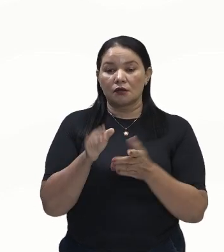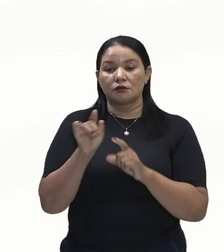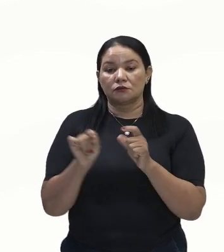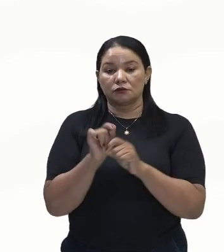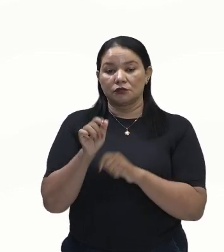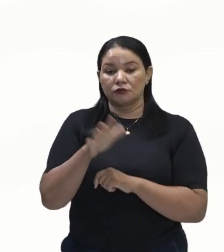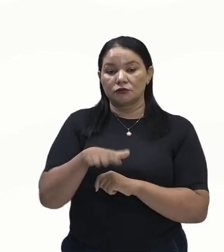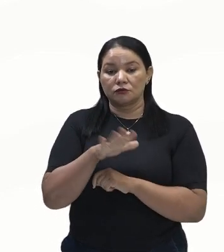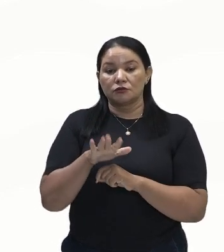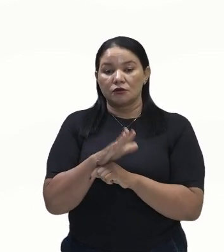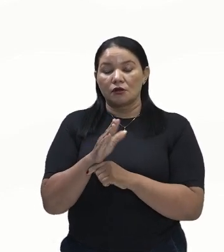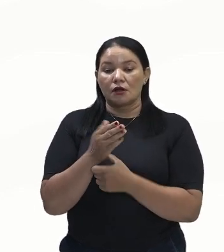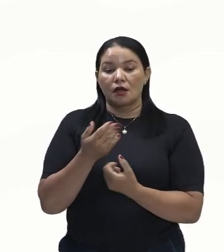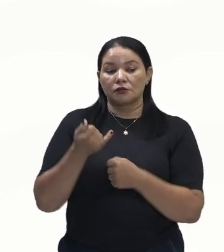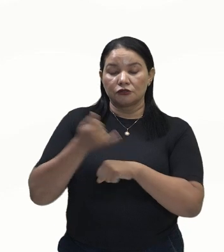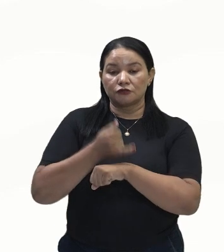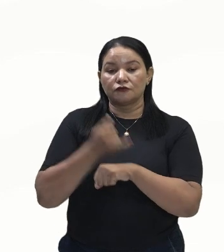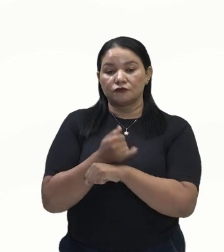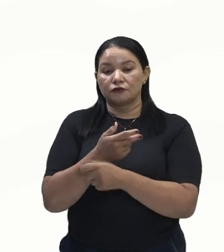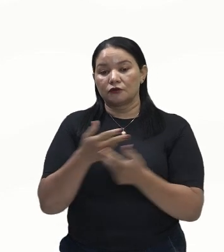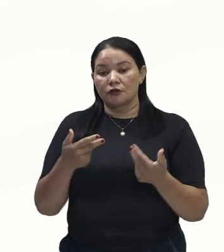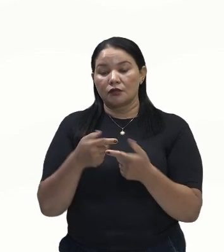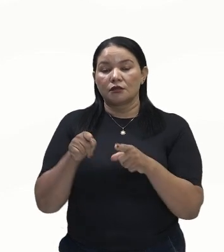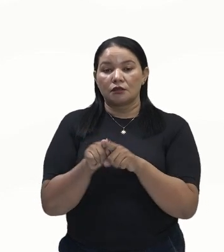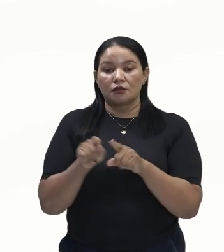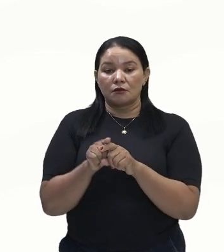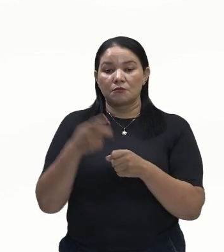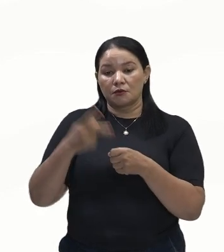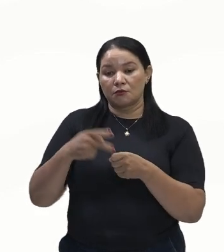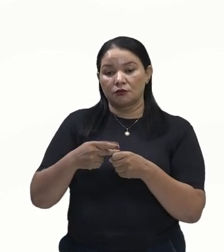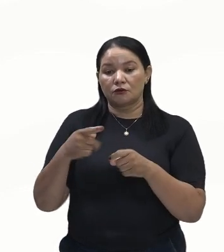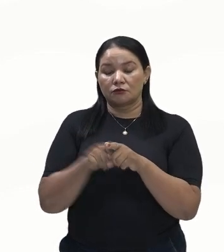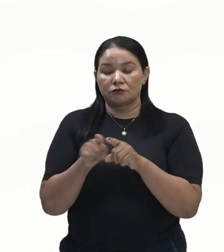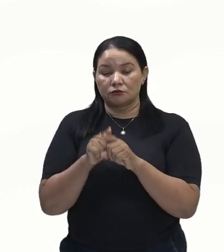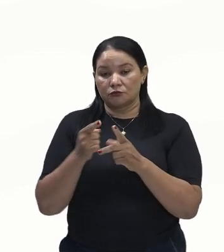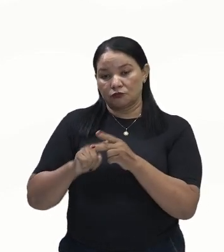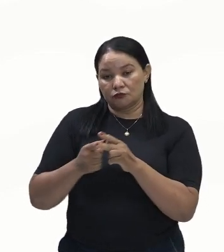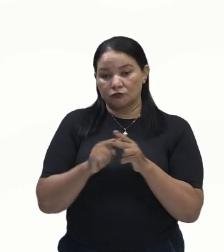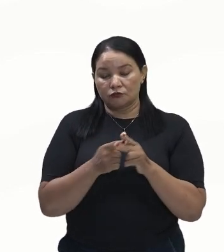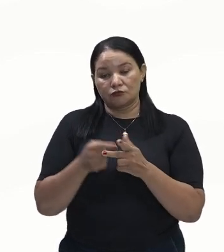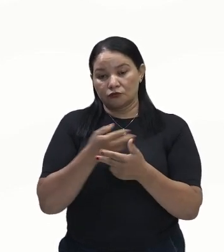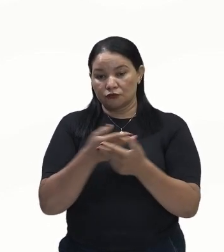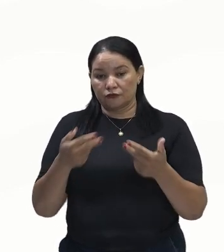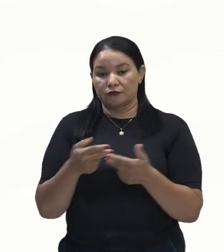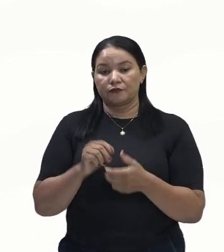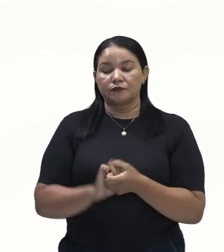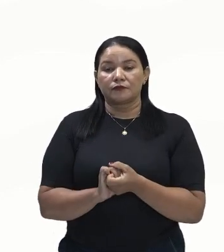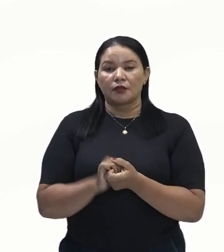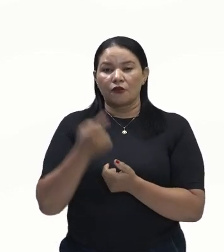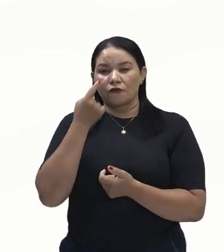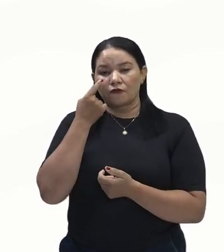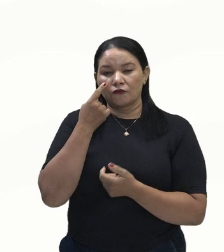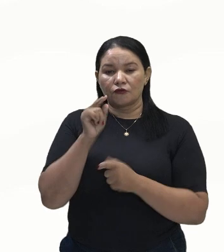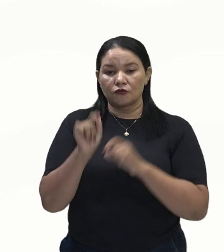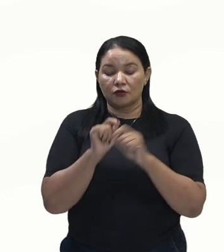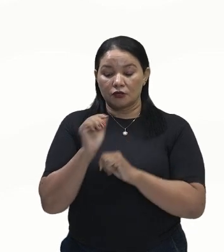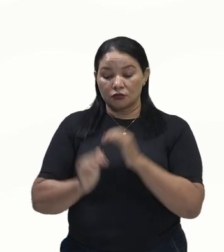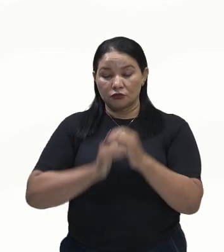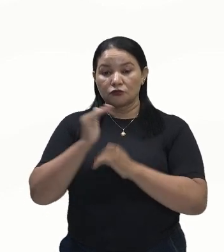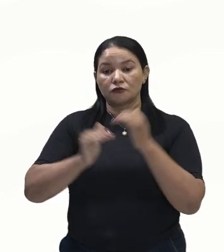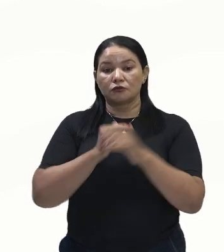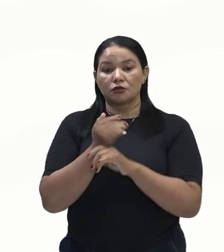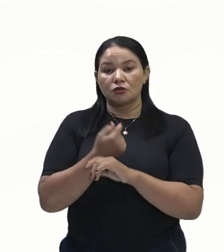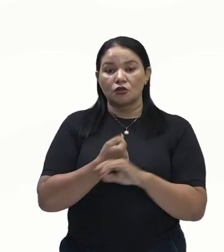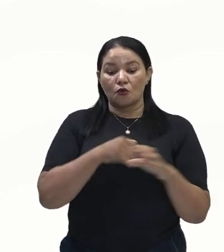setores siderúrgico, petroquímico e automotivo. Observem que está tendo aí o desenvolvimento de